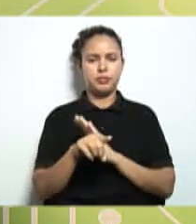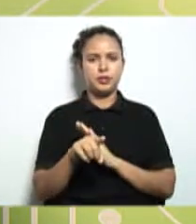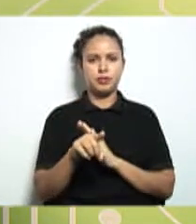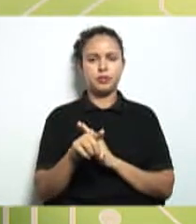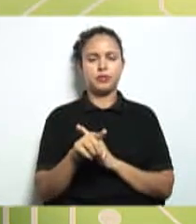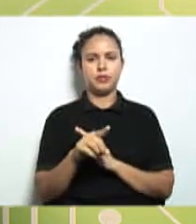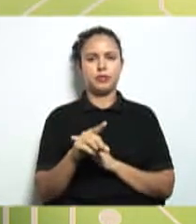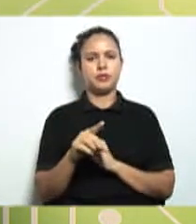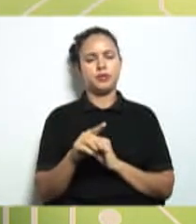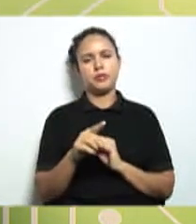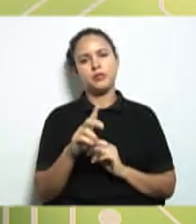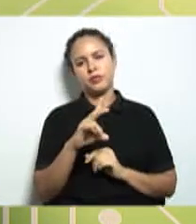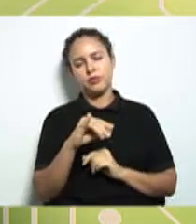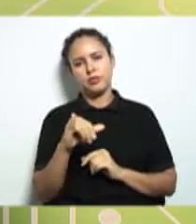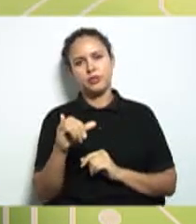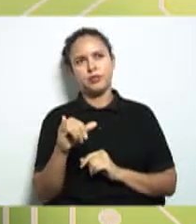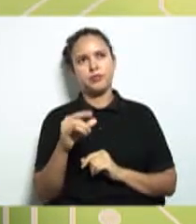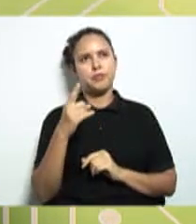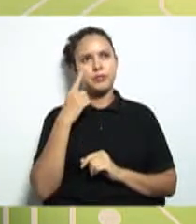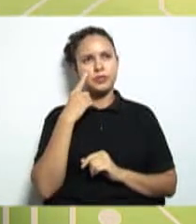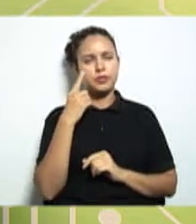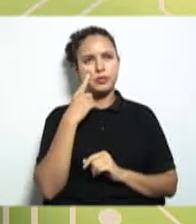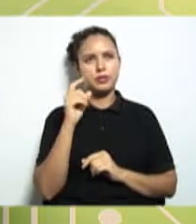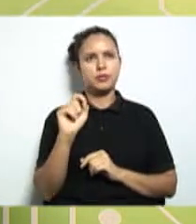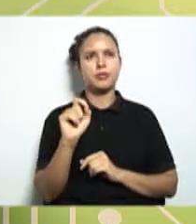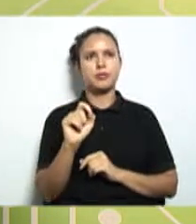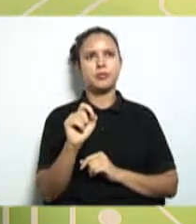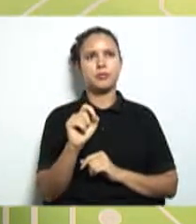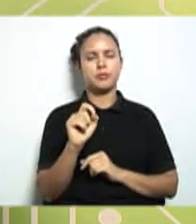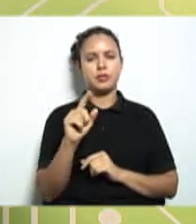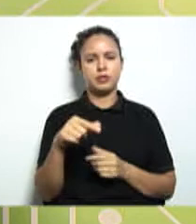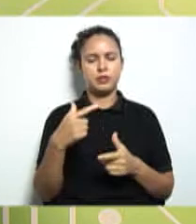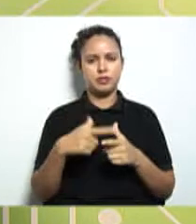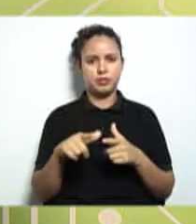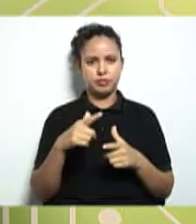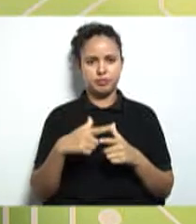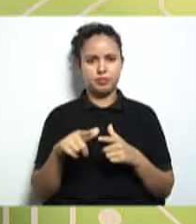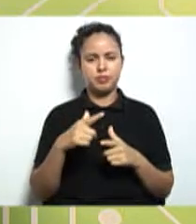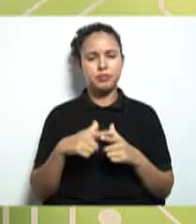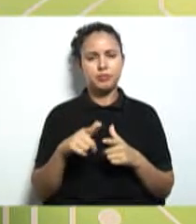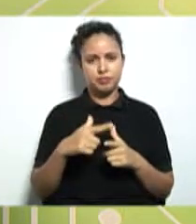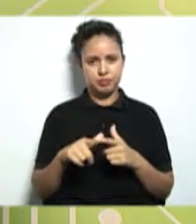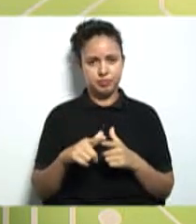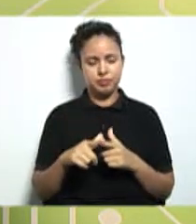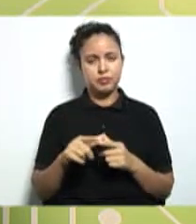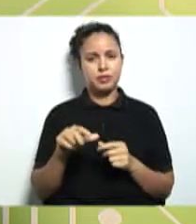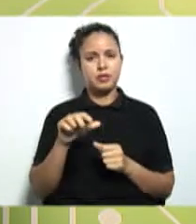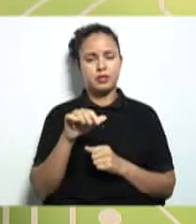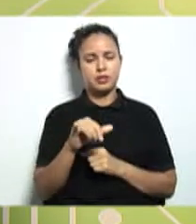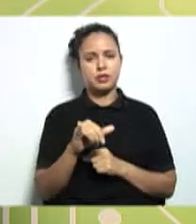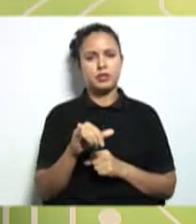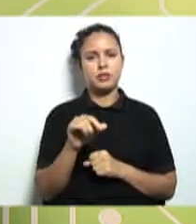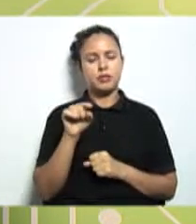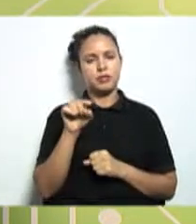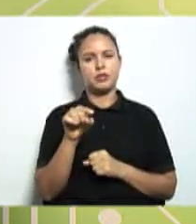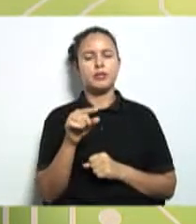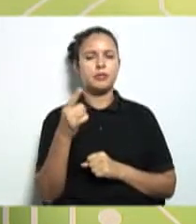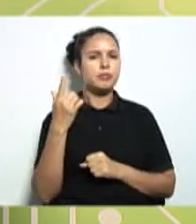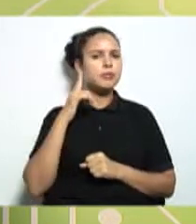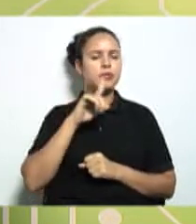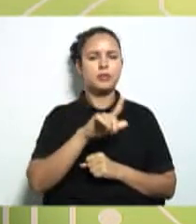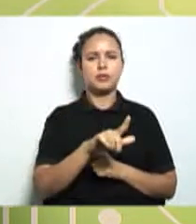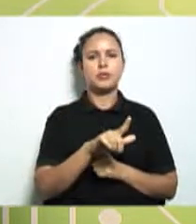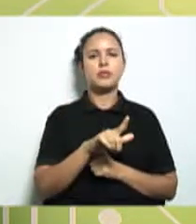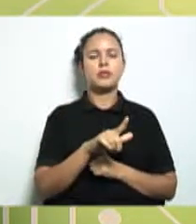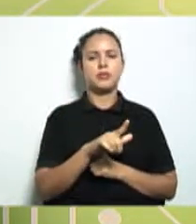gente vai ver agora, que são os problemas, né? Se vocês conseguiram identificar